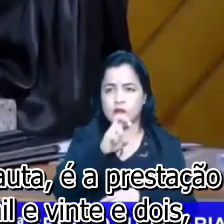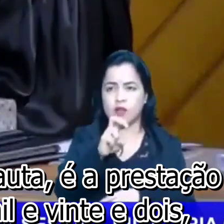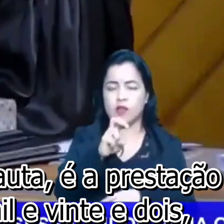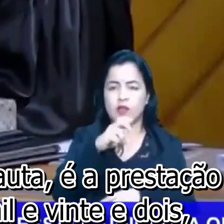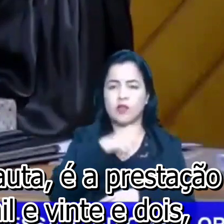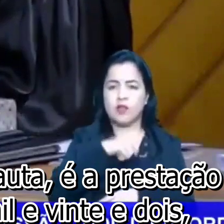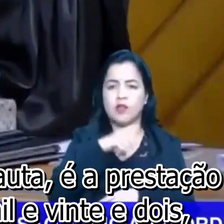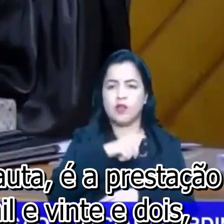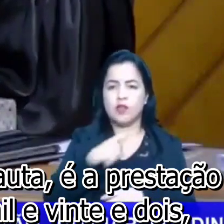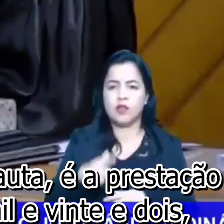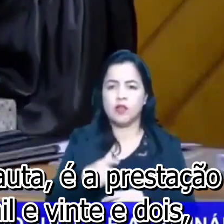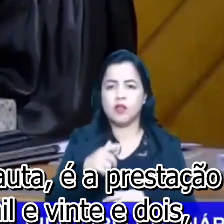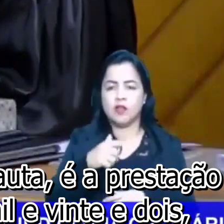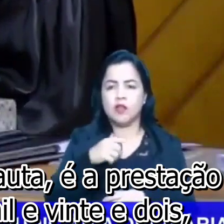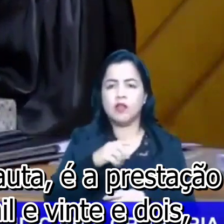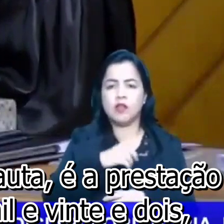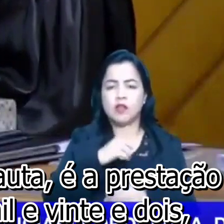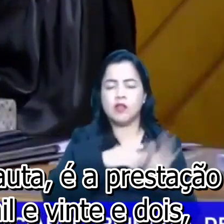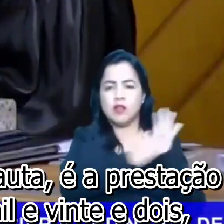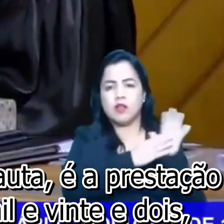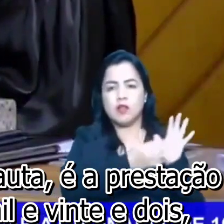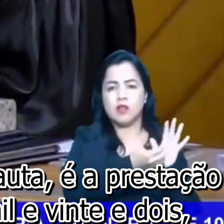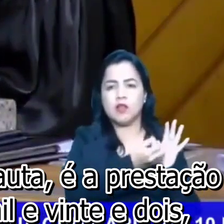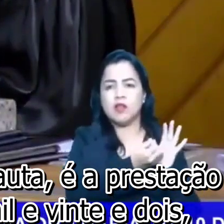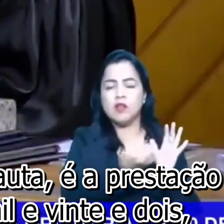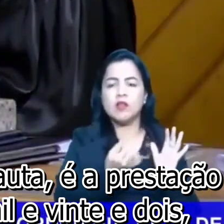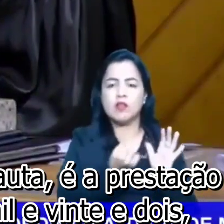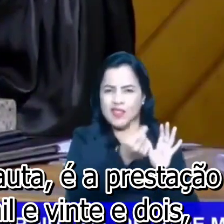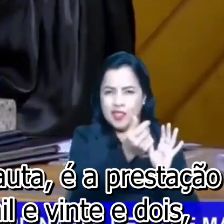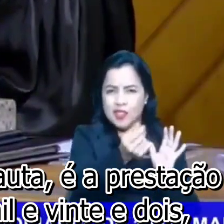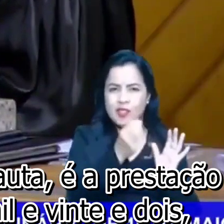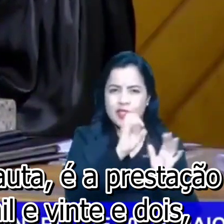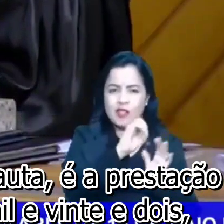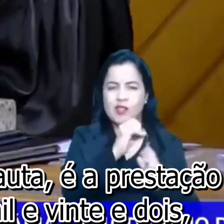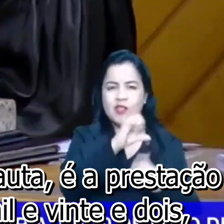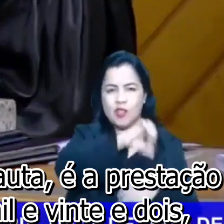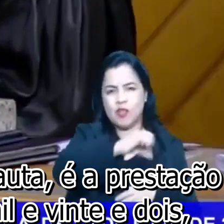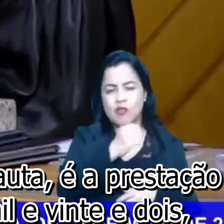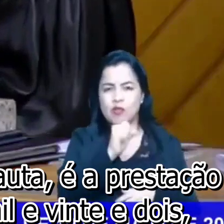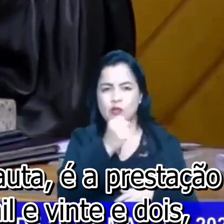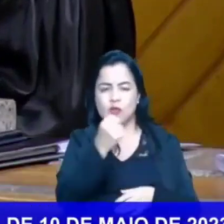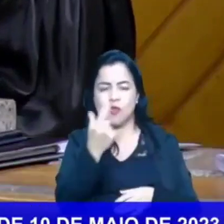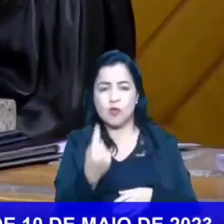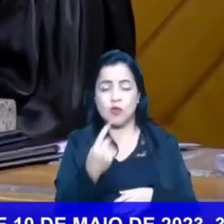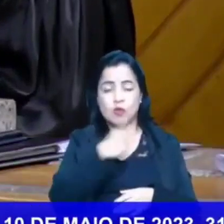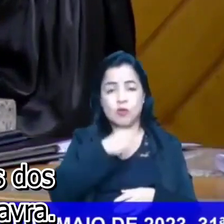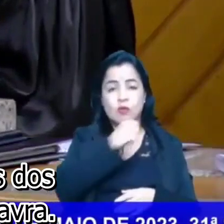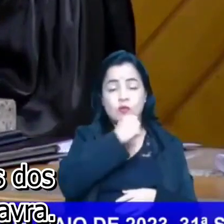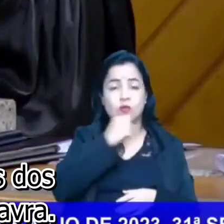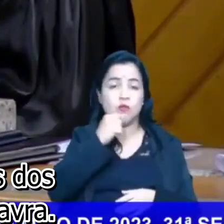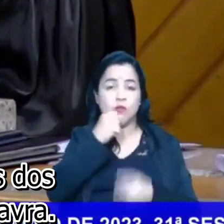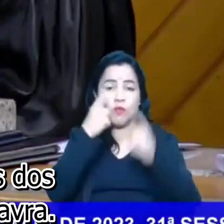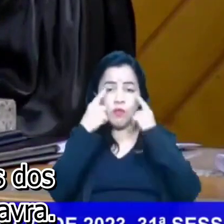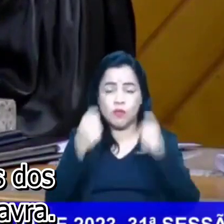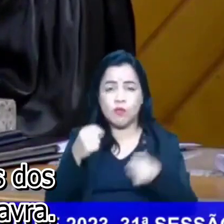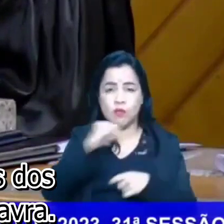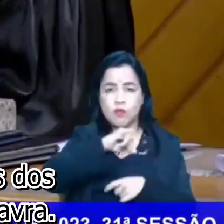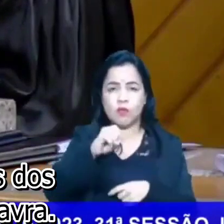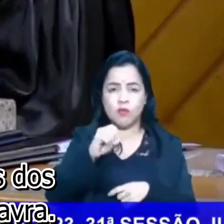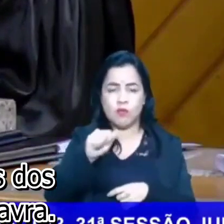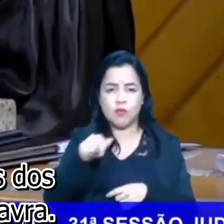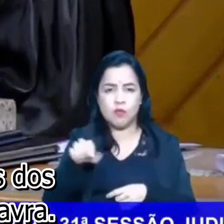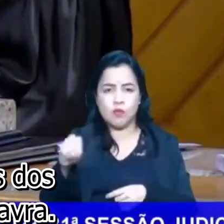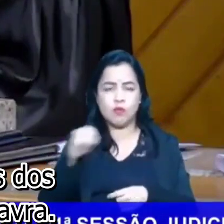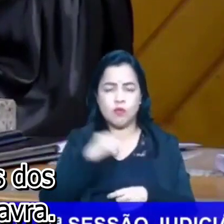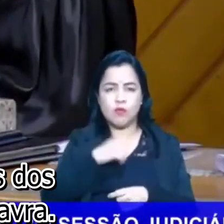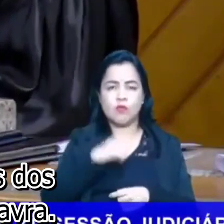25, doutora Paola, da pauta, é a prestação de contas 0600-981 de 2022, origem Macapá, interessado João de Jesus